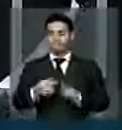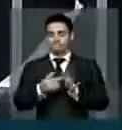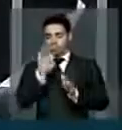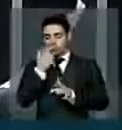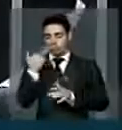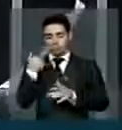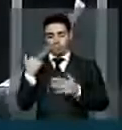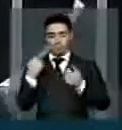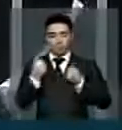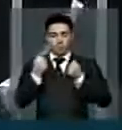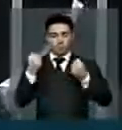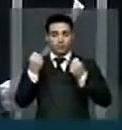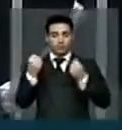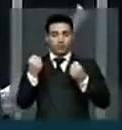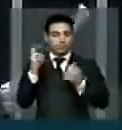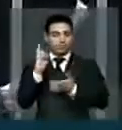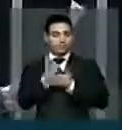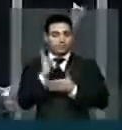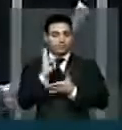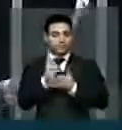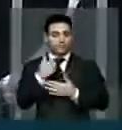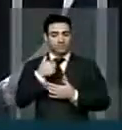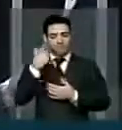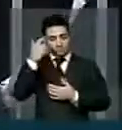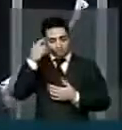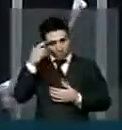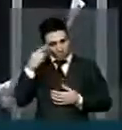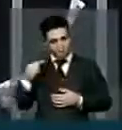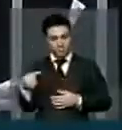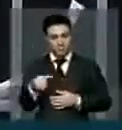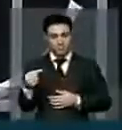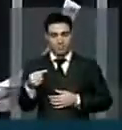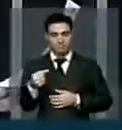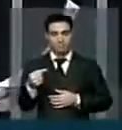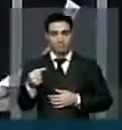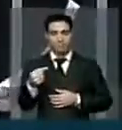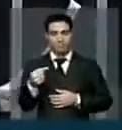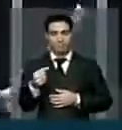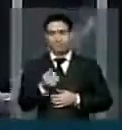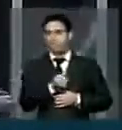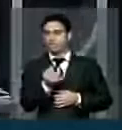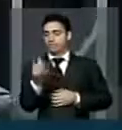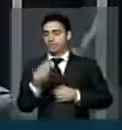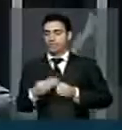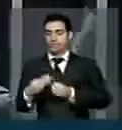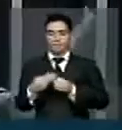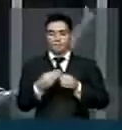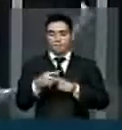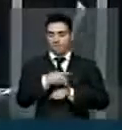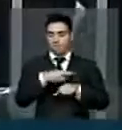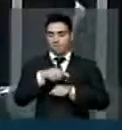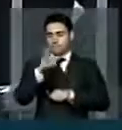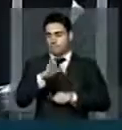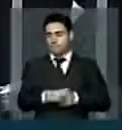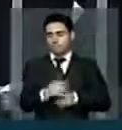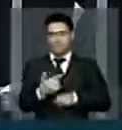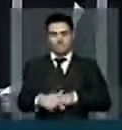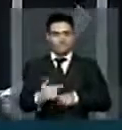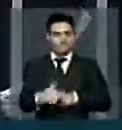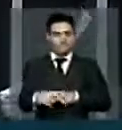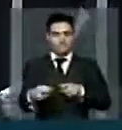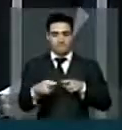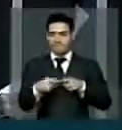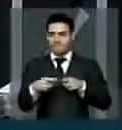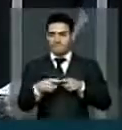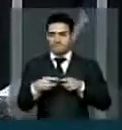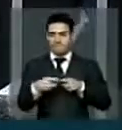manifestações, sempre do ponto de vista negativo. Centenas de municípios no país não contam com médicos residentes ou